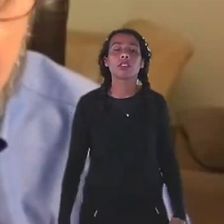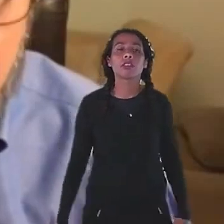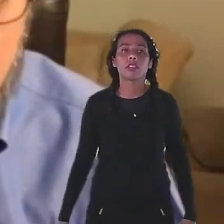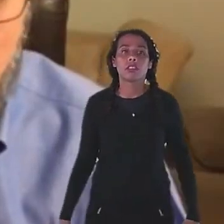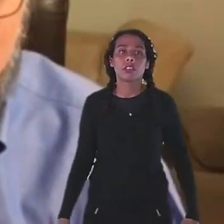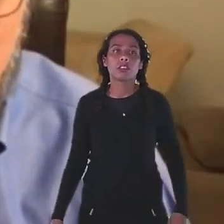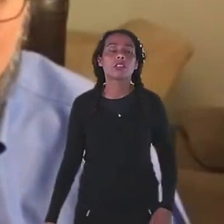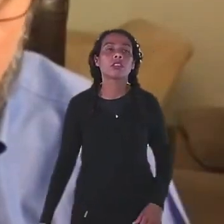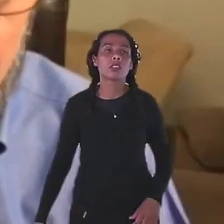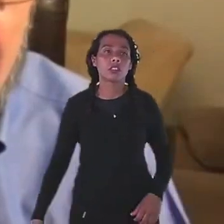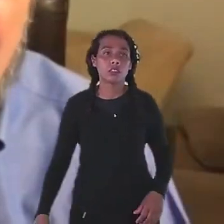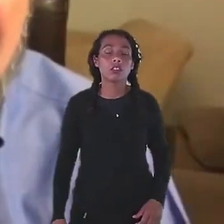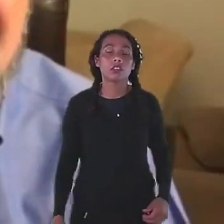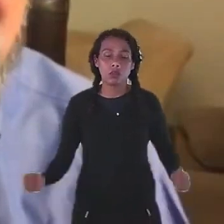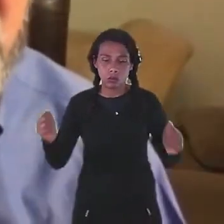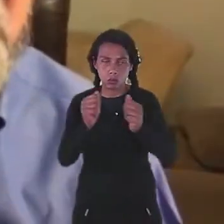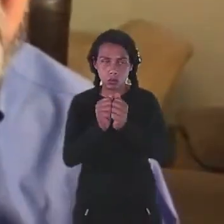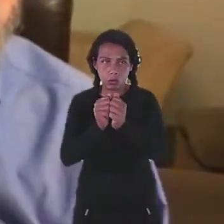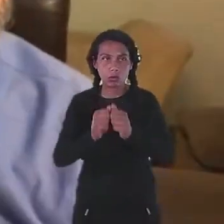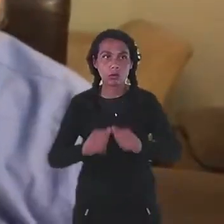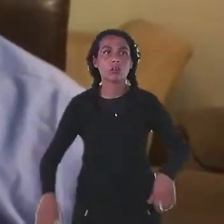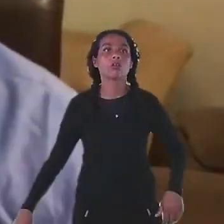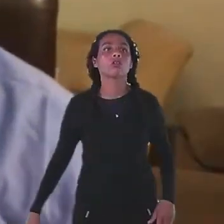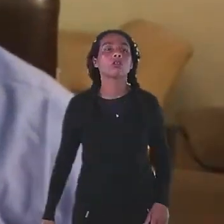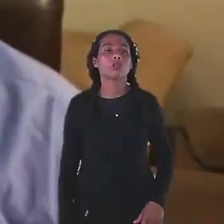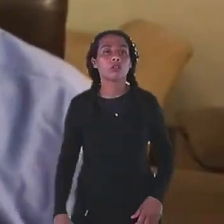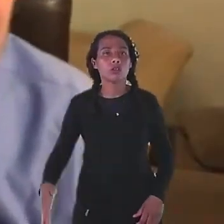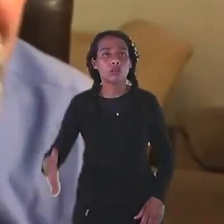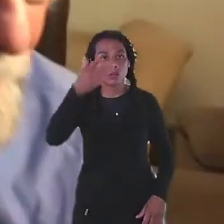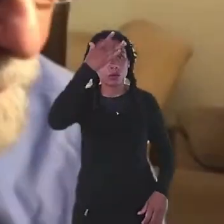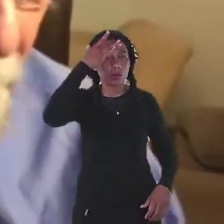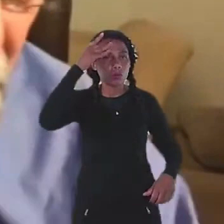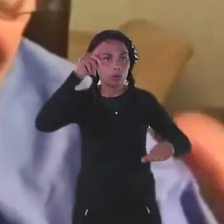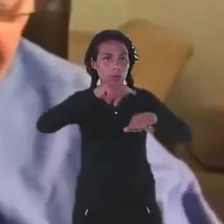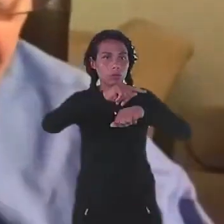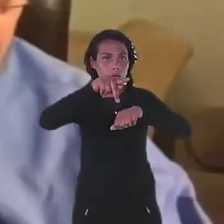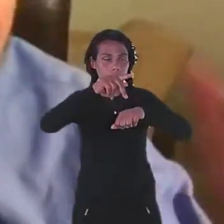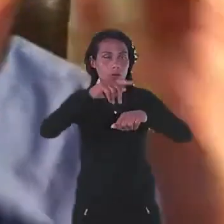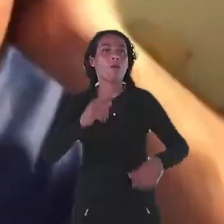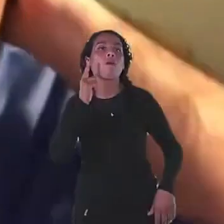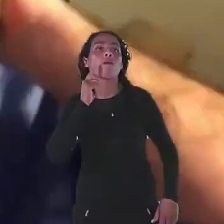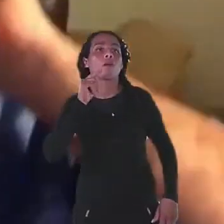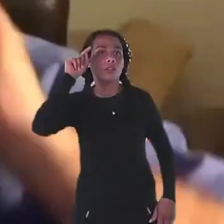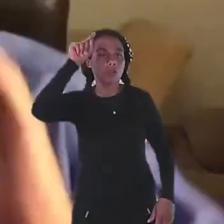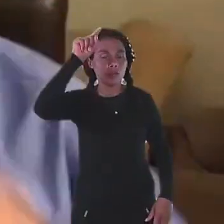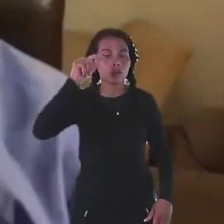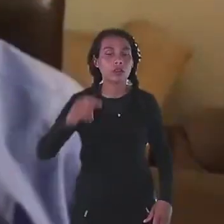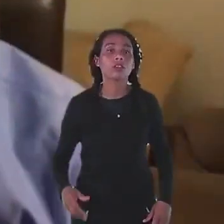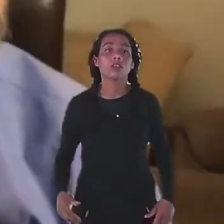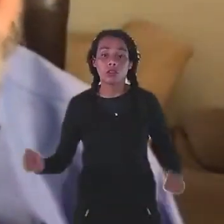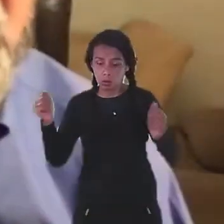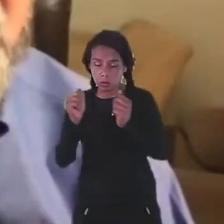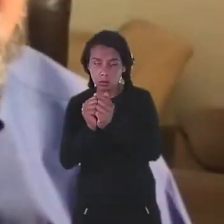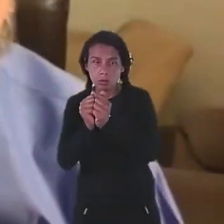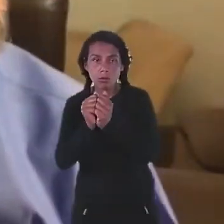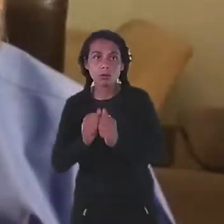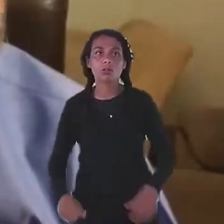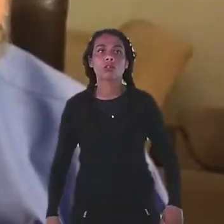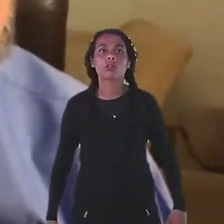e depois com o pessoal aqui no Brasil, que eu ia escrever o que eu considero, até esse momento pelo